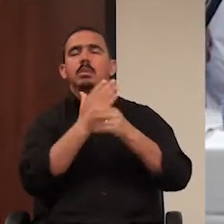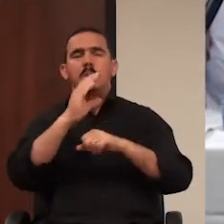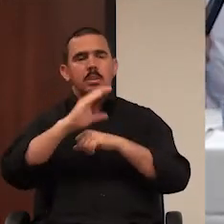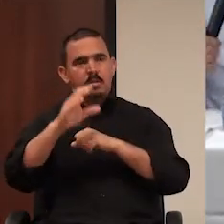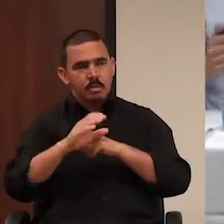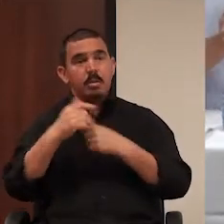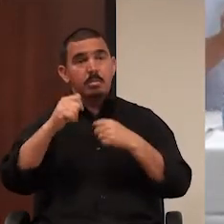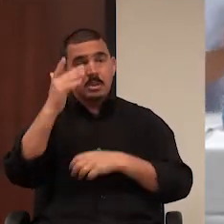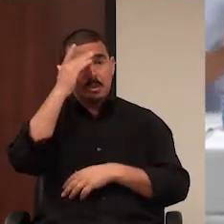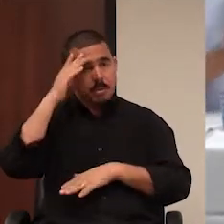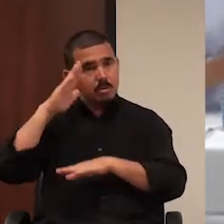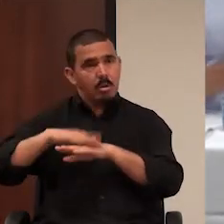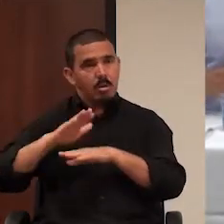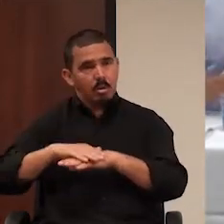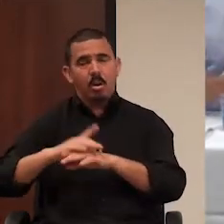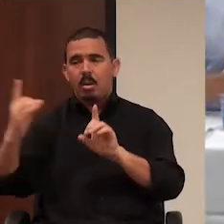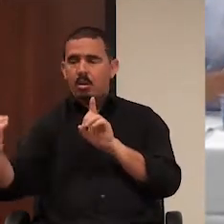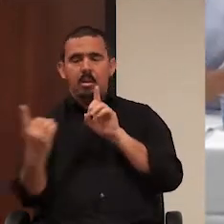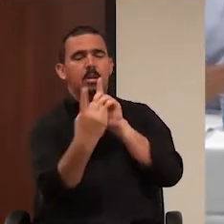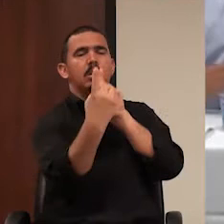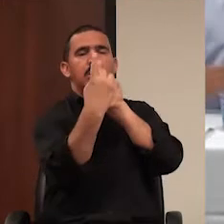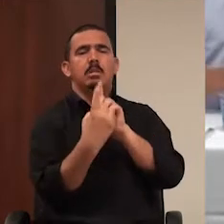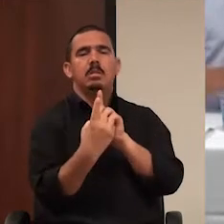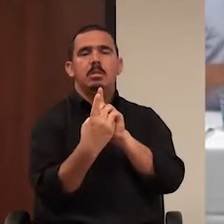juiz, né? Então a pessoa vai lá se entrevistar com o juiz.